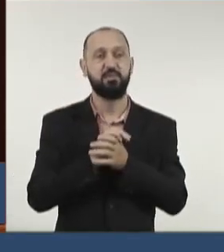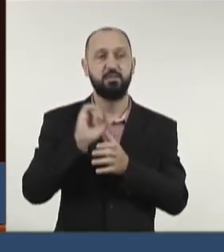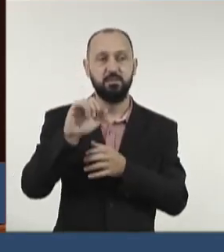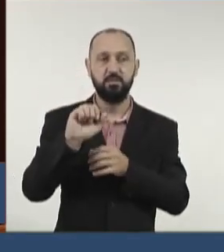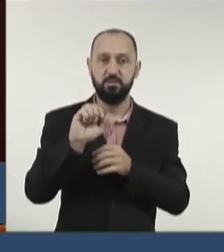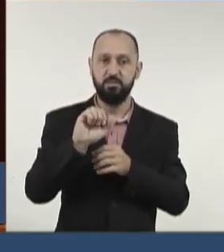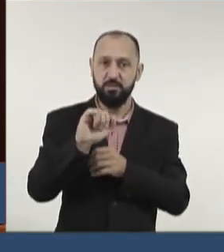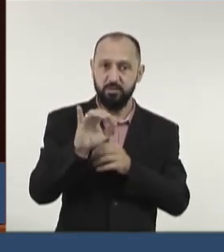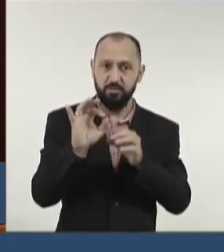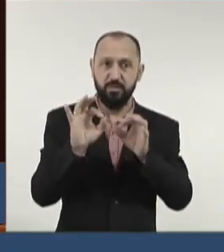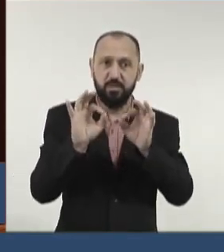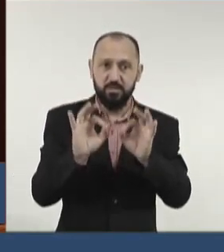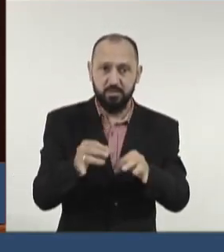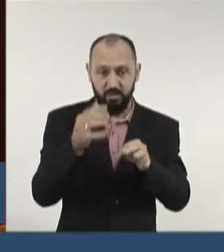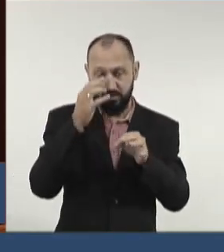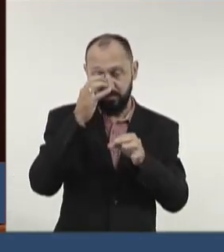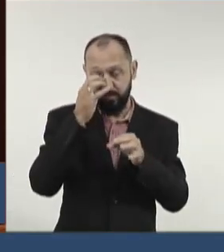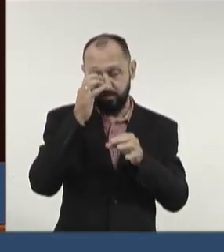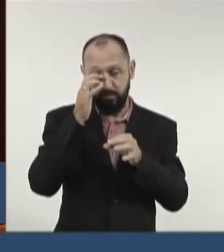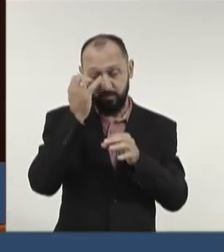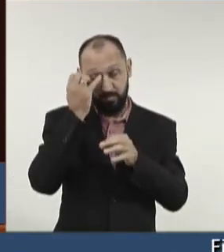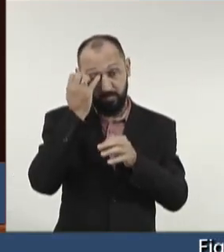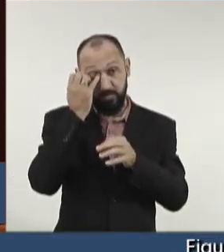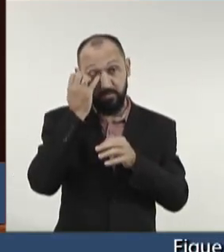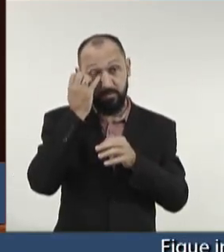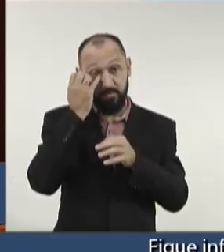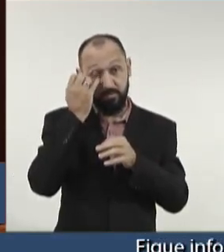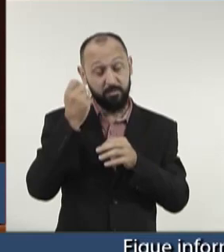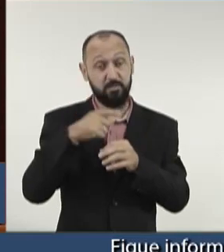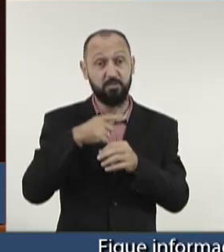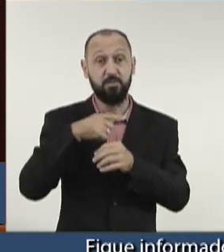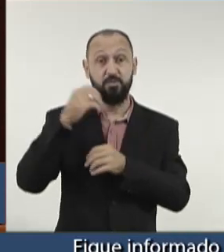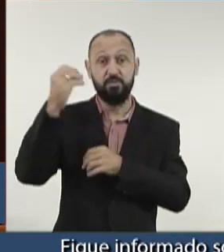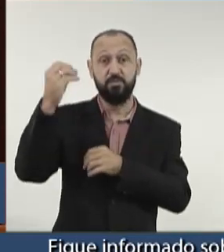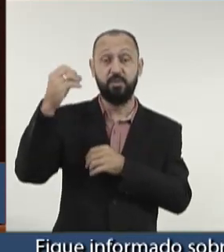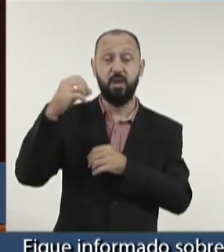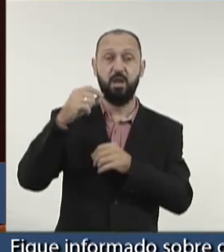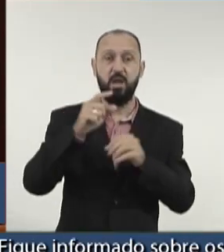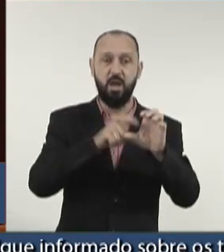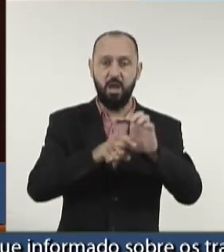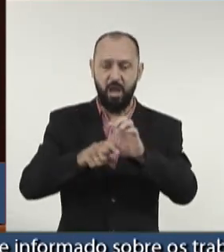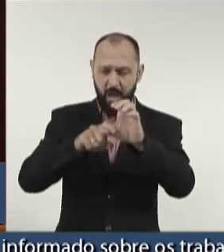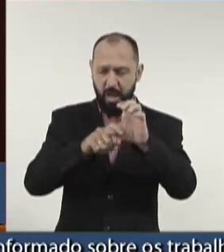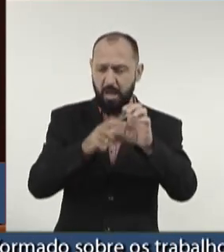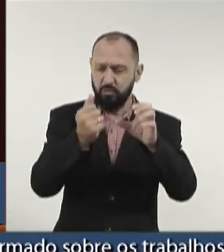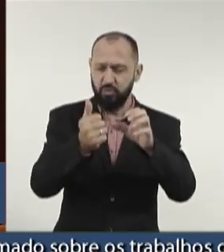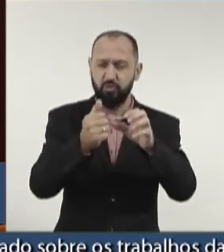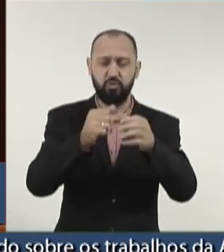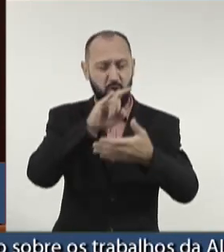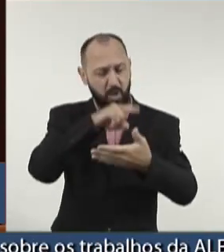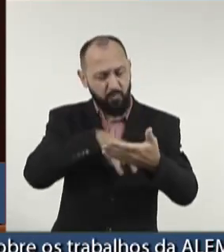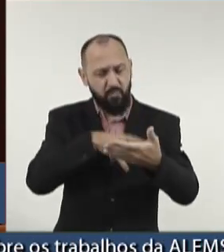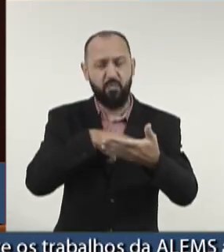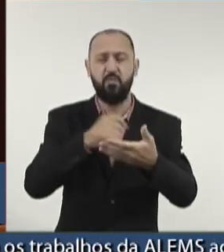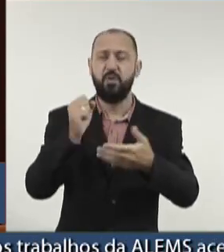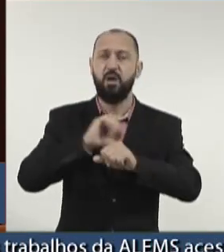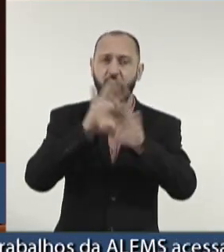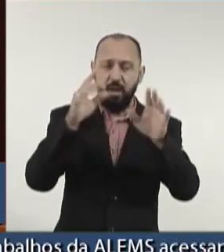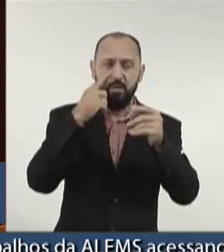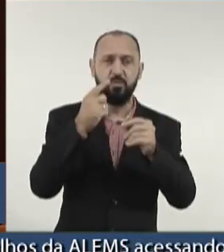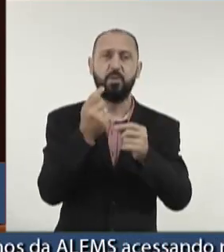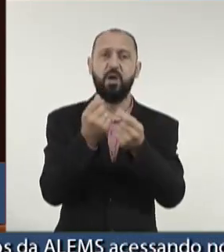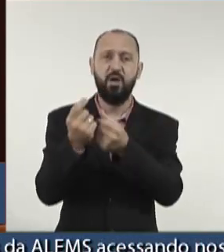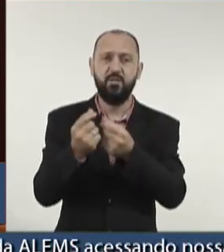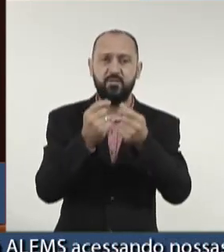tudo certo, se tiver luz sobre as contas da Cacems, sobre as verbas de